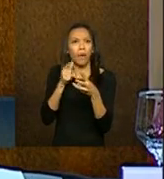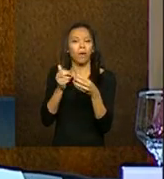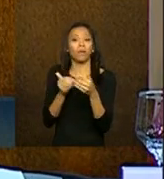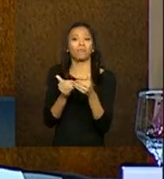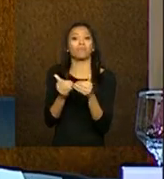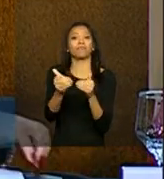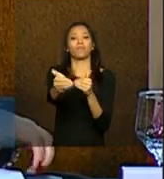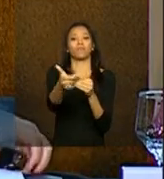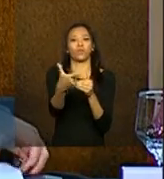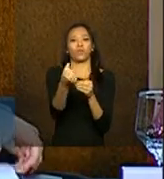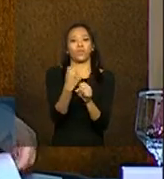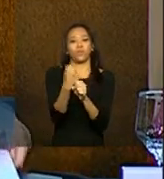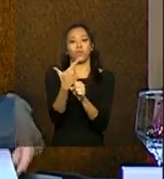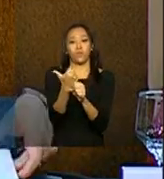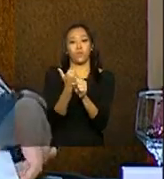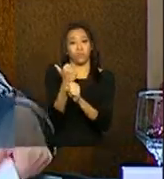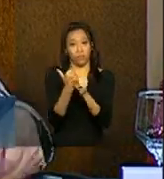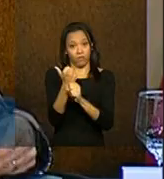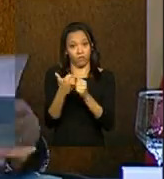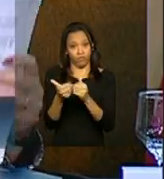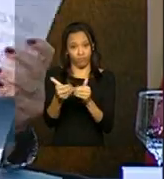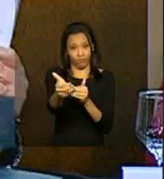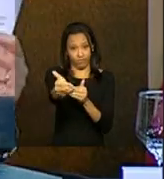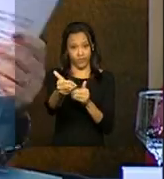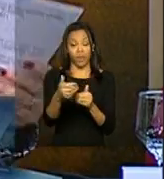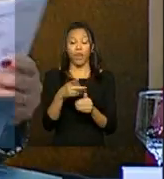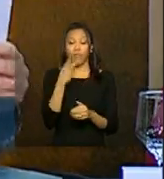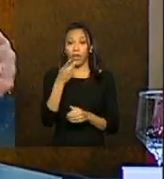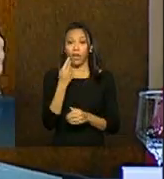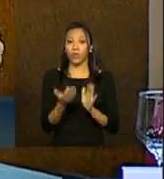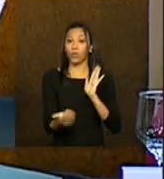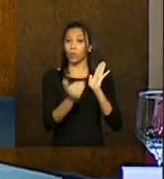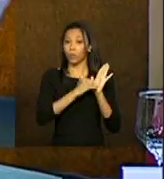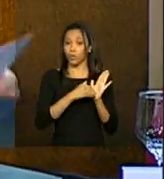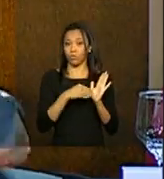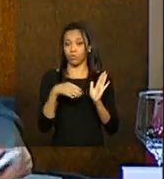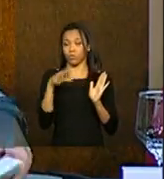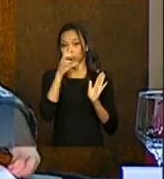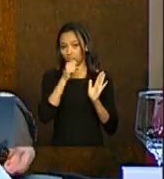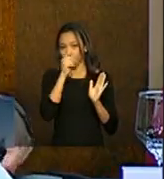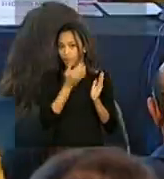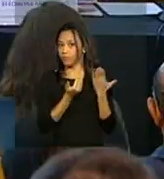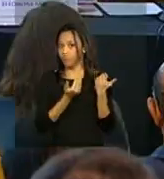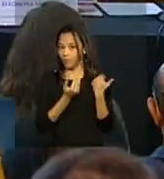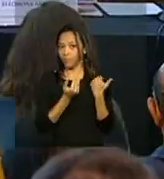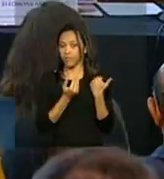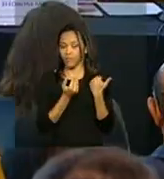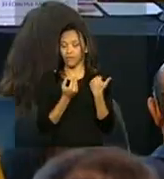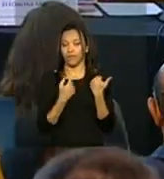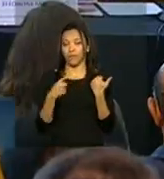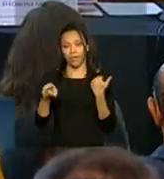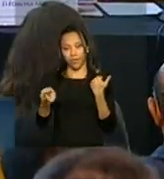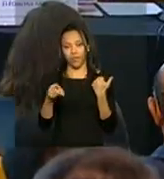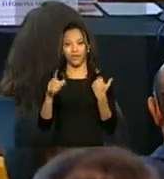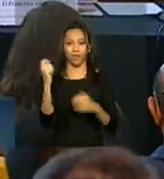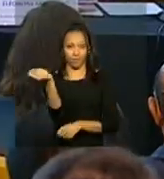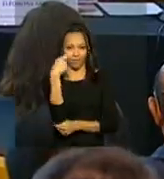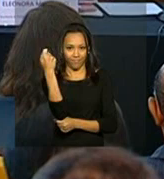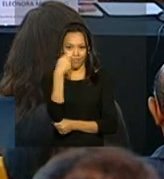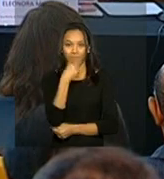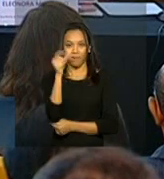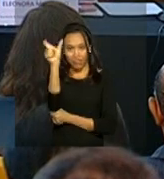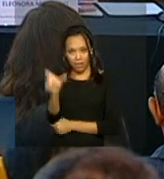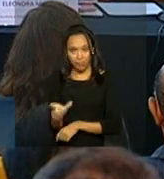anos. Queria dizer que nesse último fim de semana, Luía, você que passou um longo, você é gaúcha, mas passou um